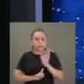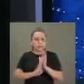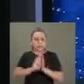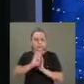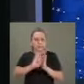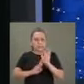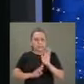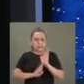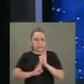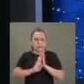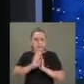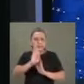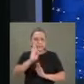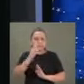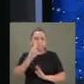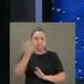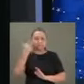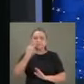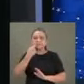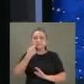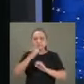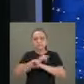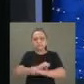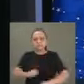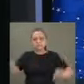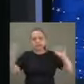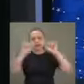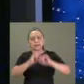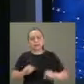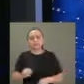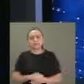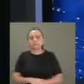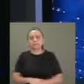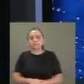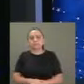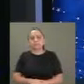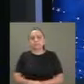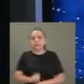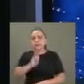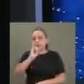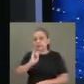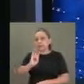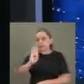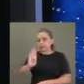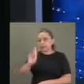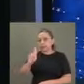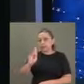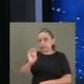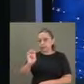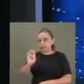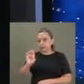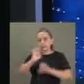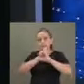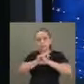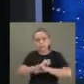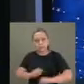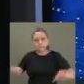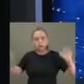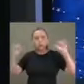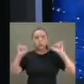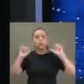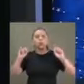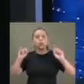última sexta-feira pelo Instituto Brasileiro de geografia e estatística surpreendeu